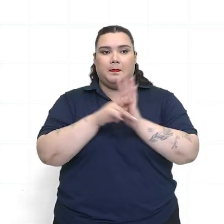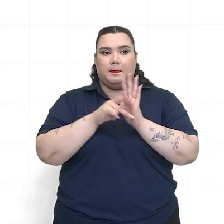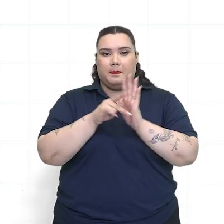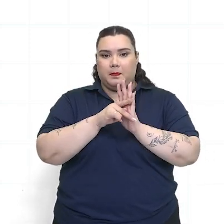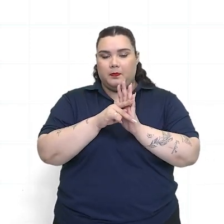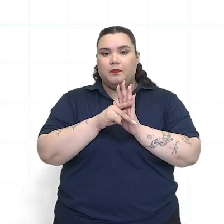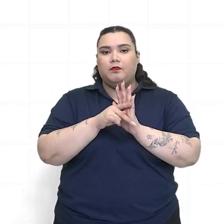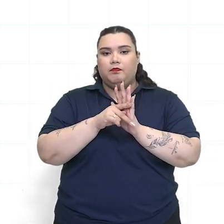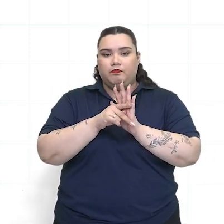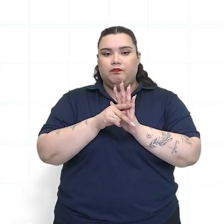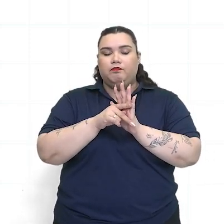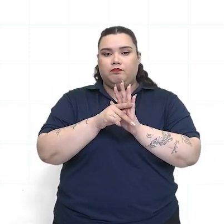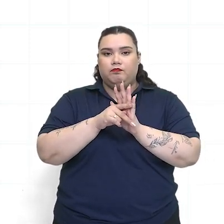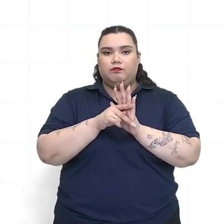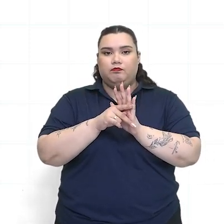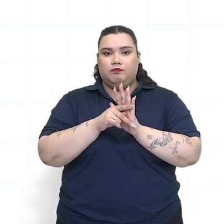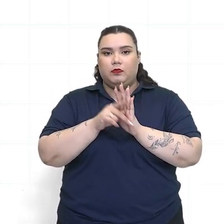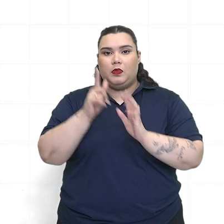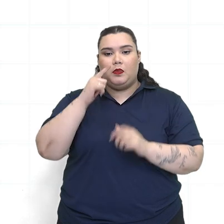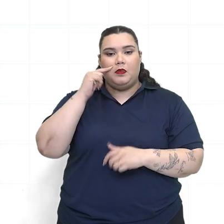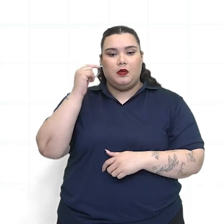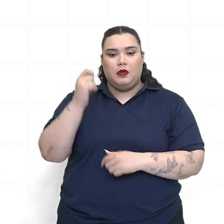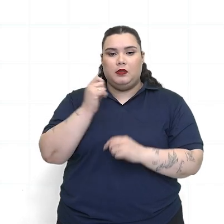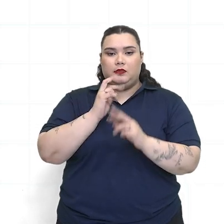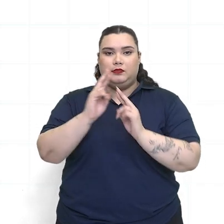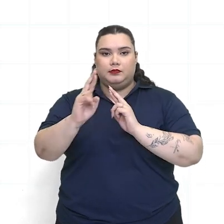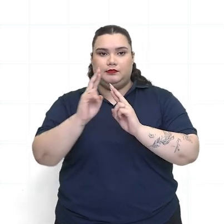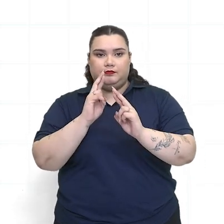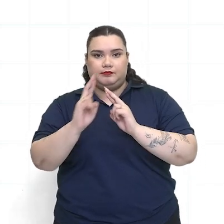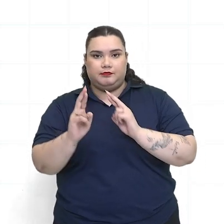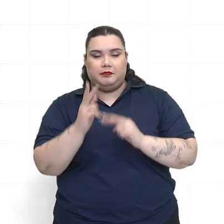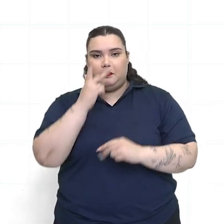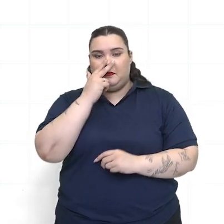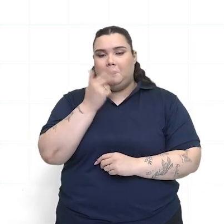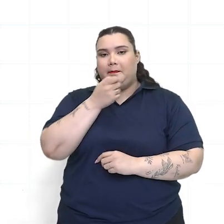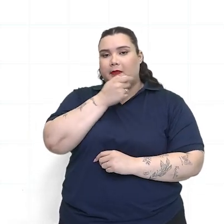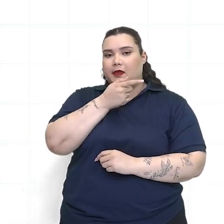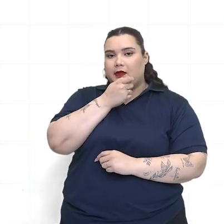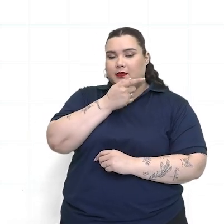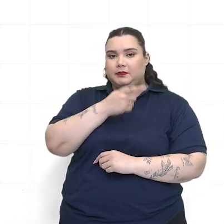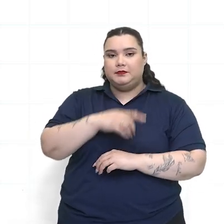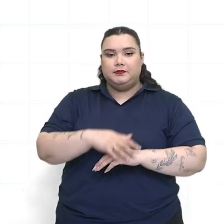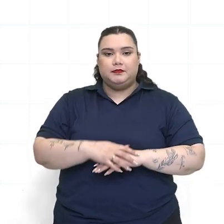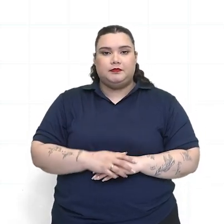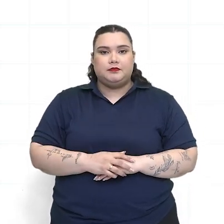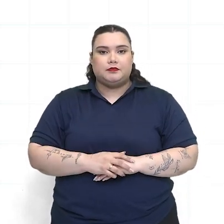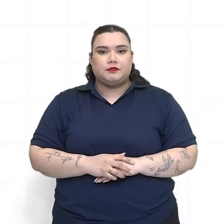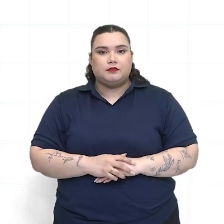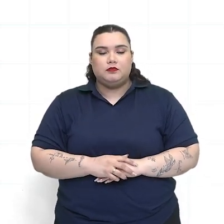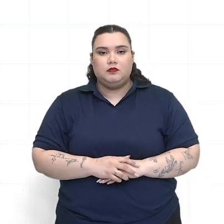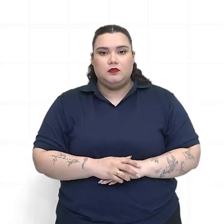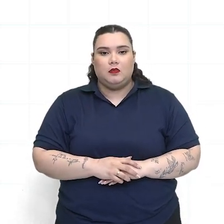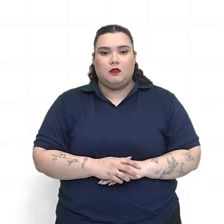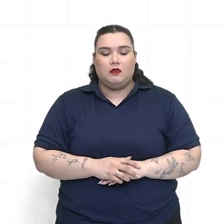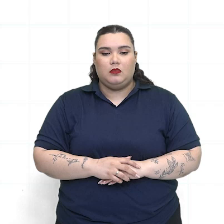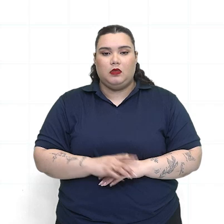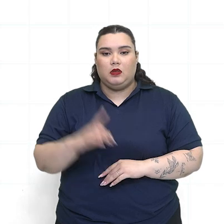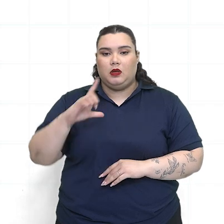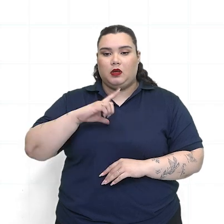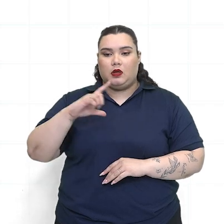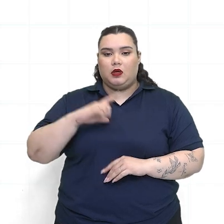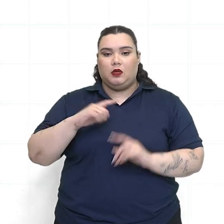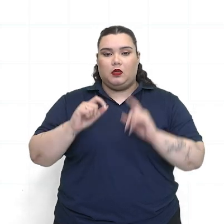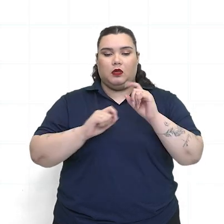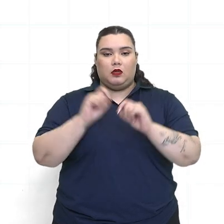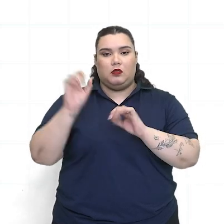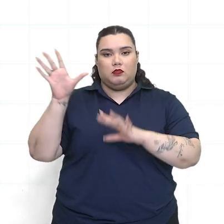né? Do gato ser entrevistado como se fosse um ser humano. E aí, nós temos essa parte